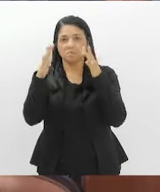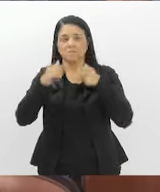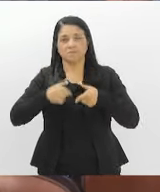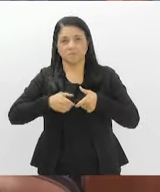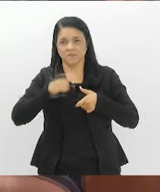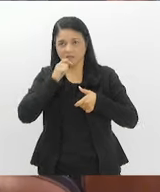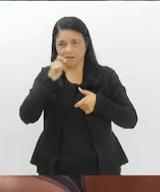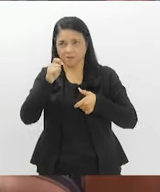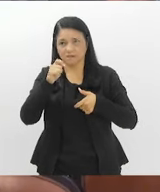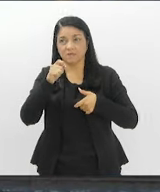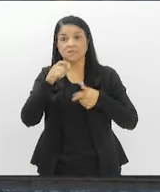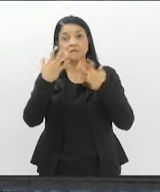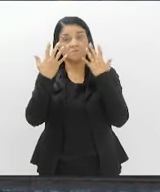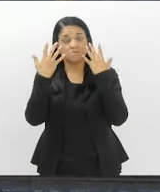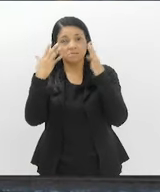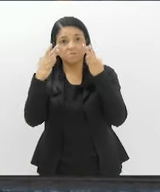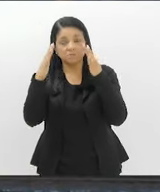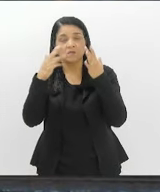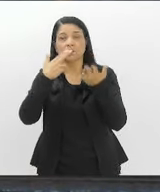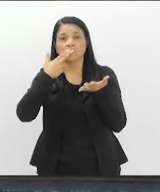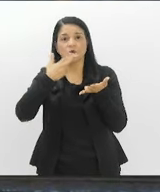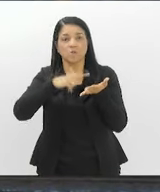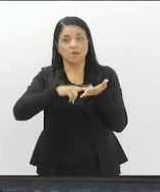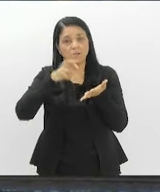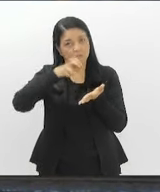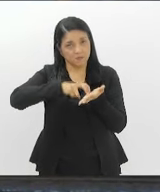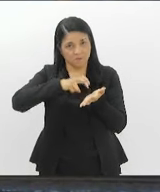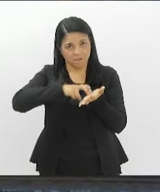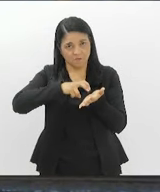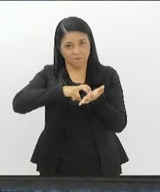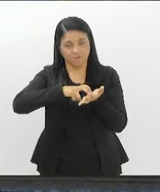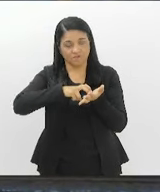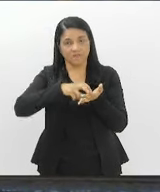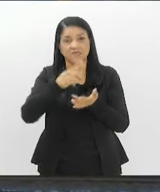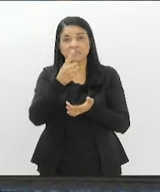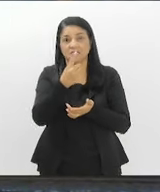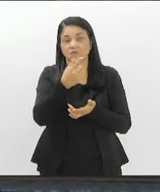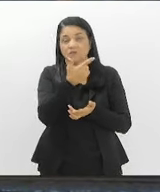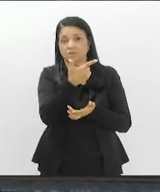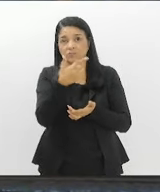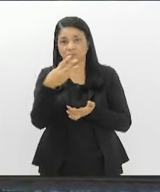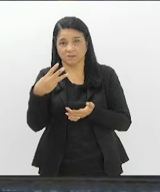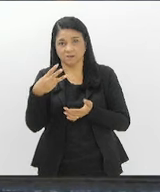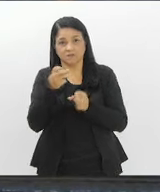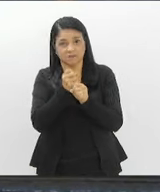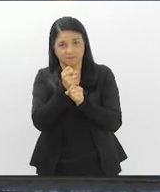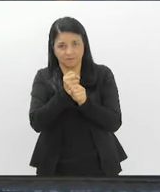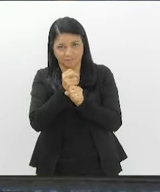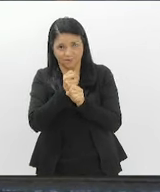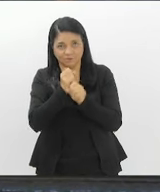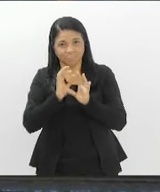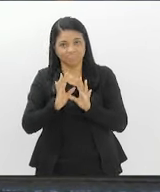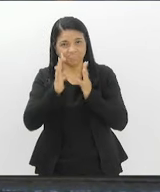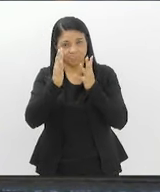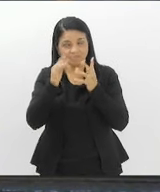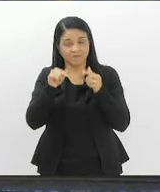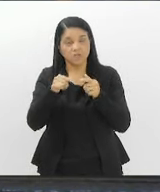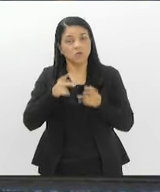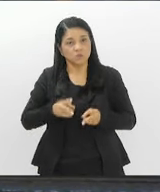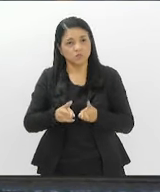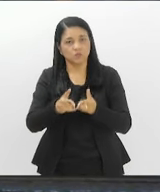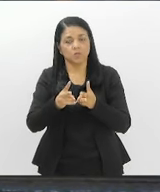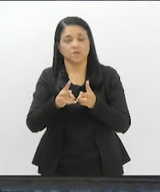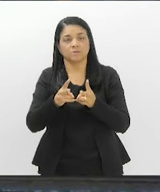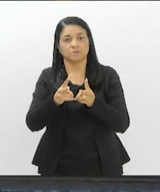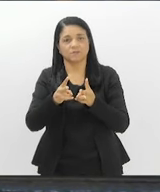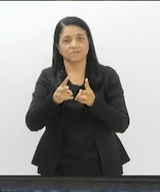mas questão de parabenizar o Correio da Manhã por esses 123 anos e dizer que continuemos